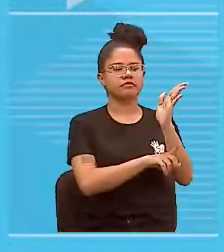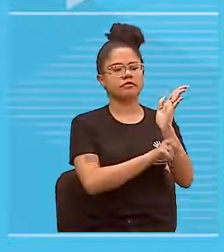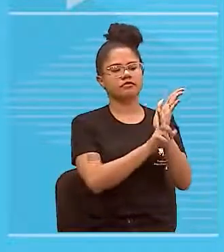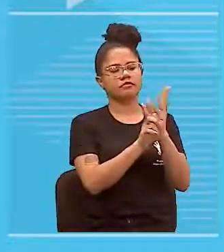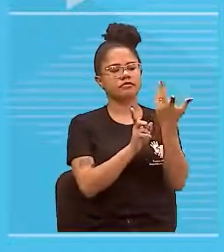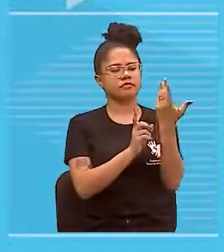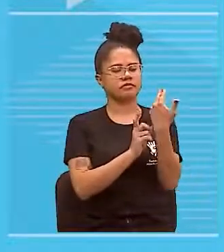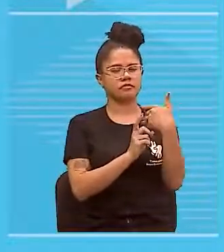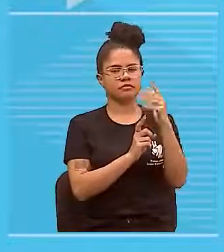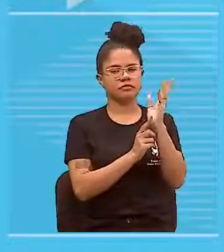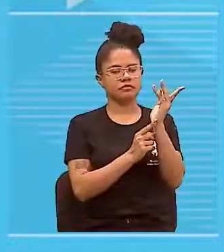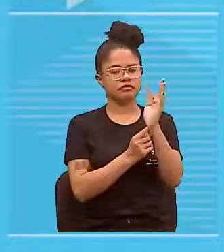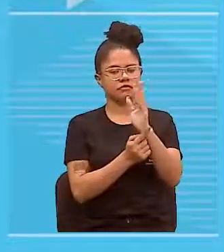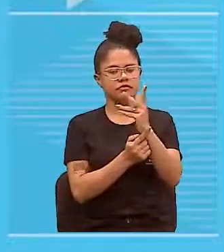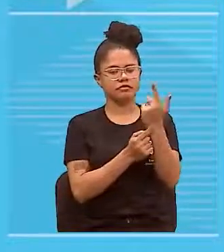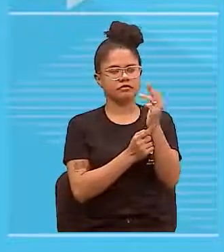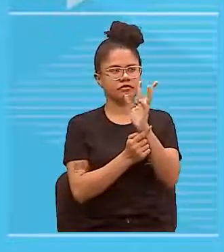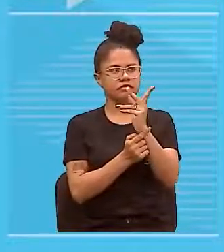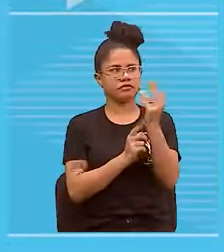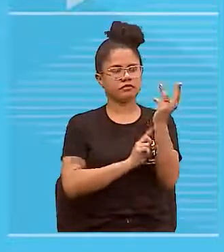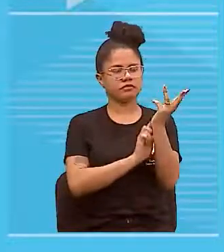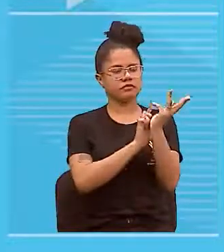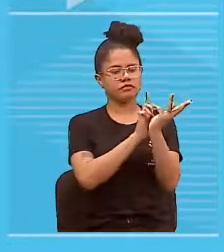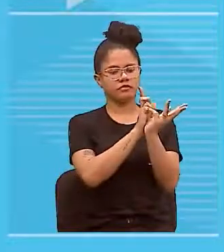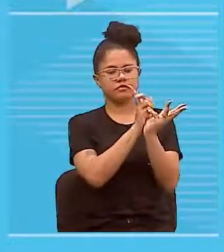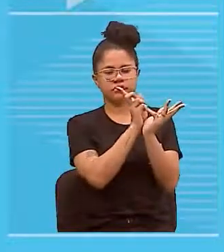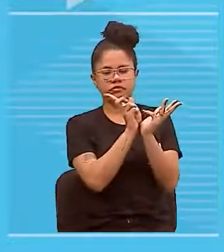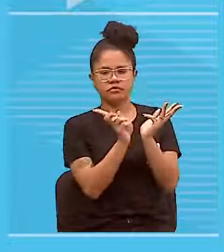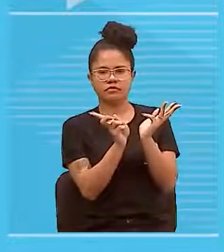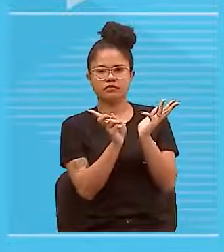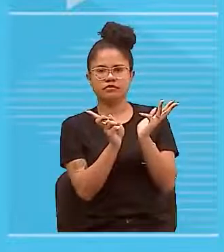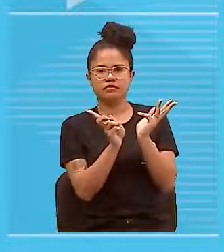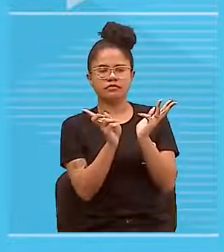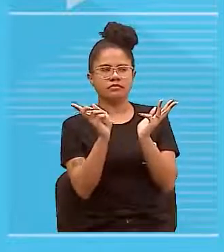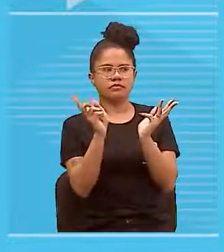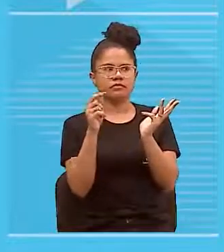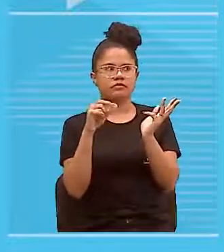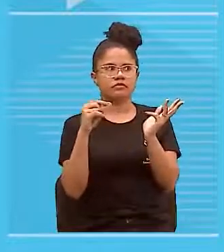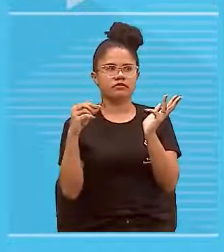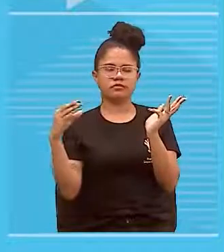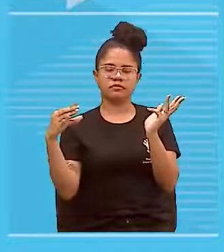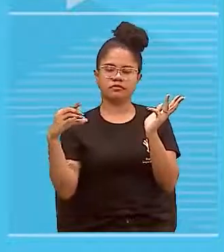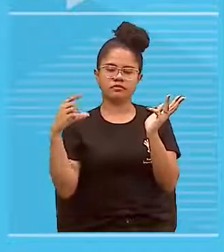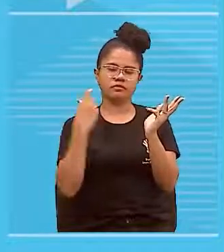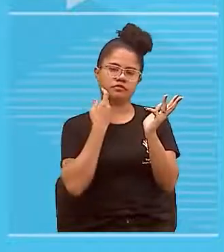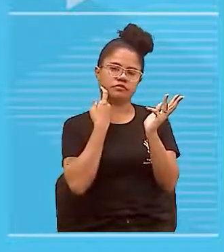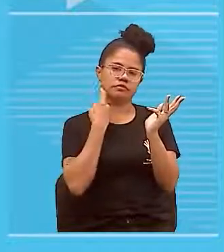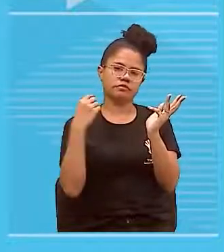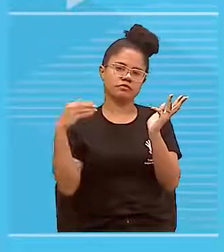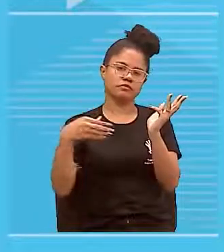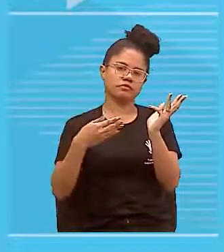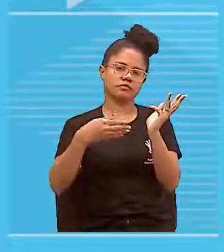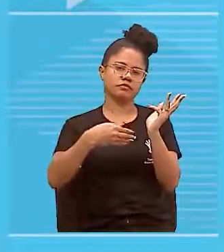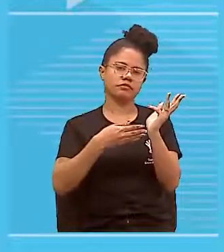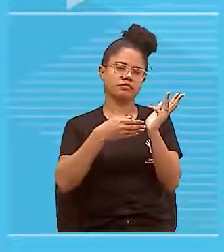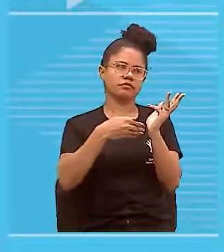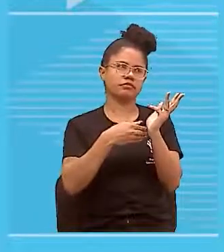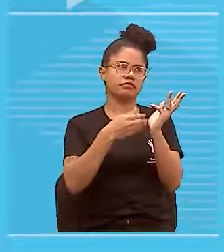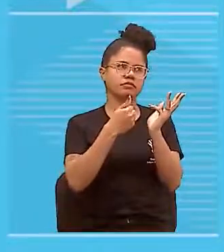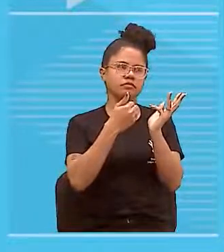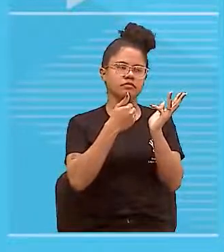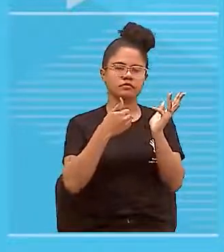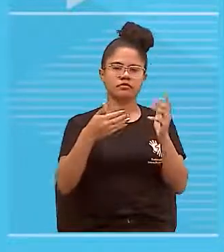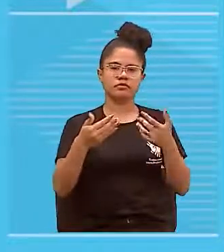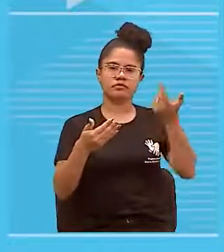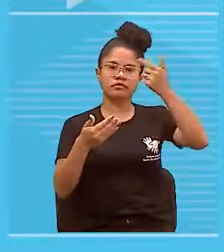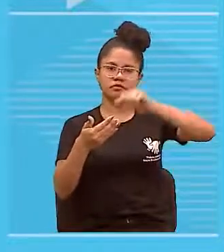porque é o alimento desse peixinho que é a população 2. Esse peixinho é o alimento dessa outra espécie que é a população 3. Então, eles